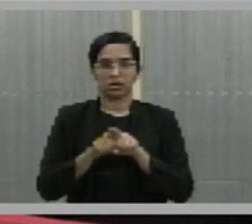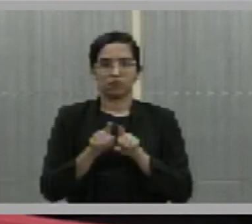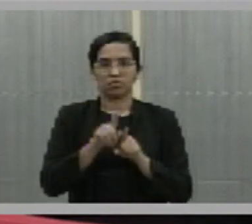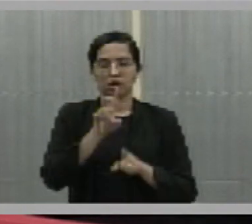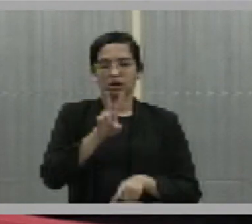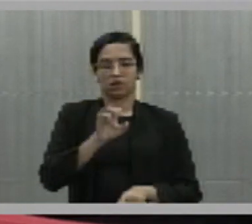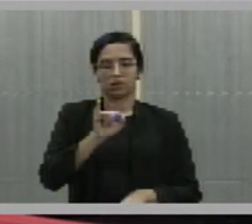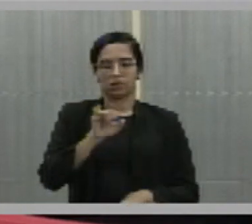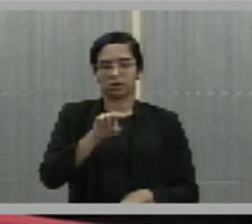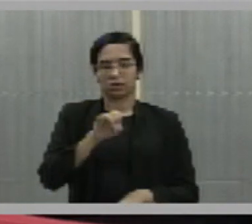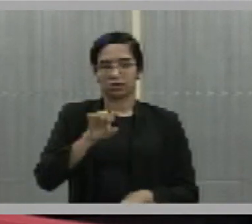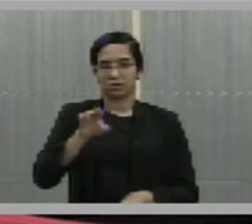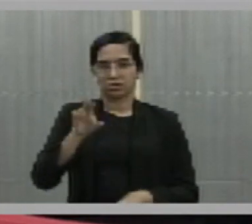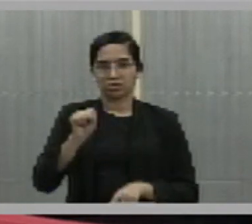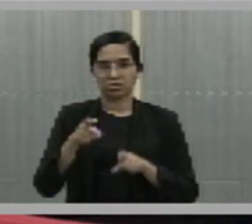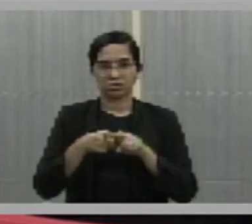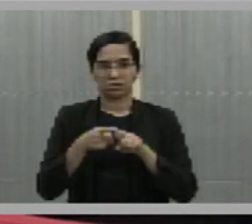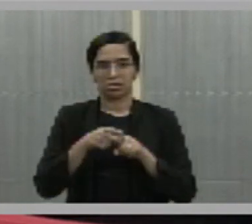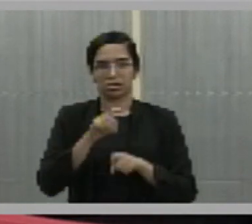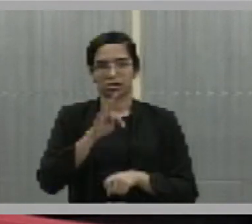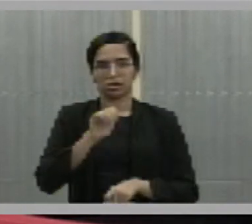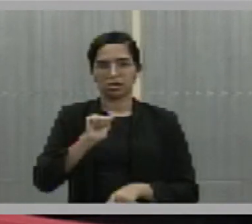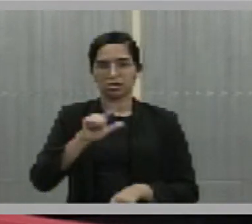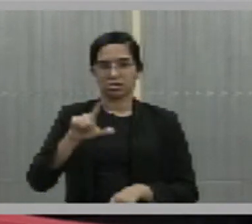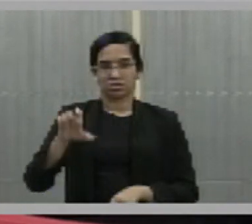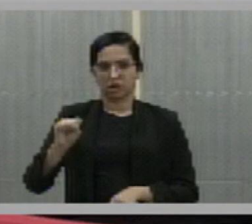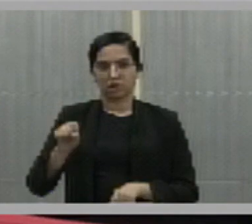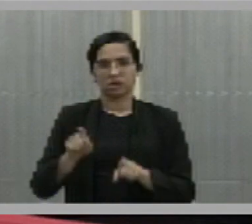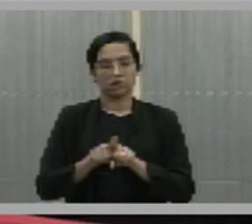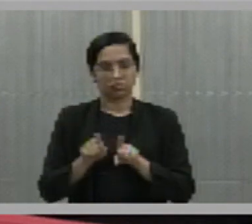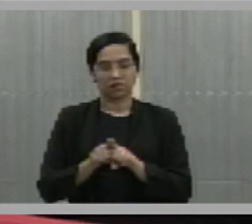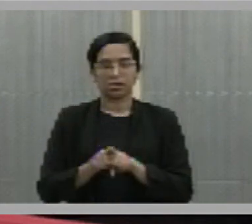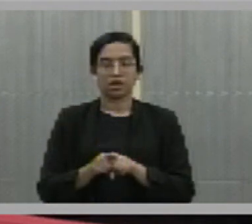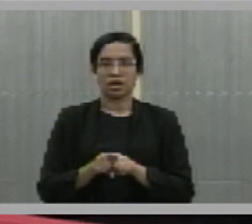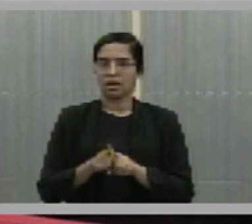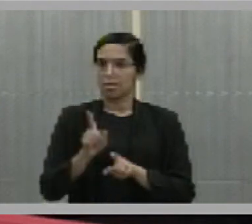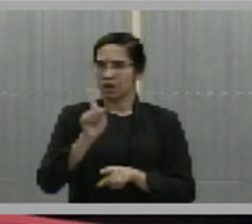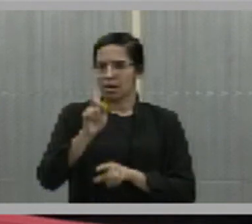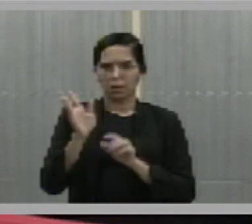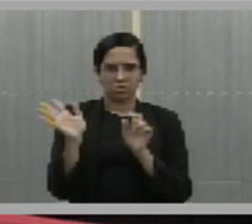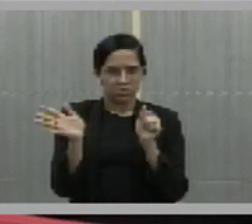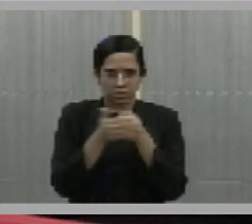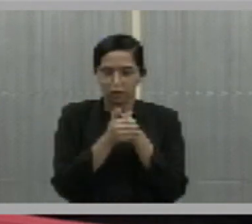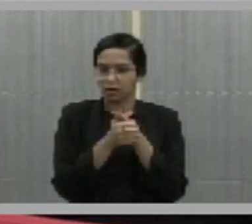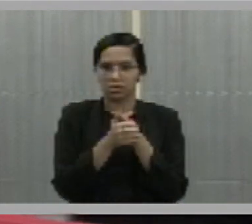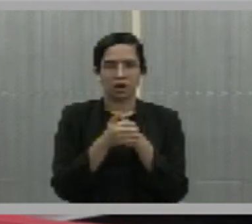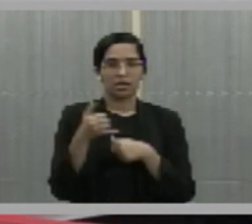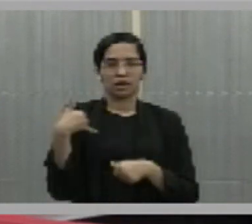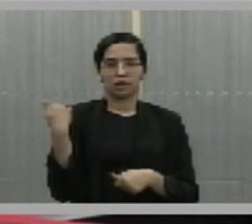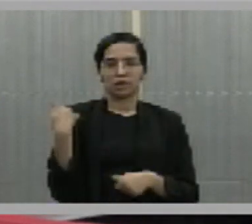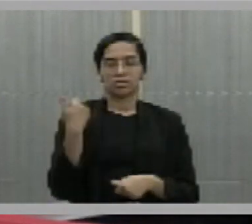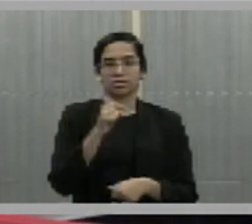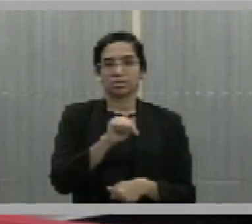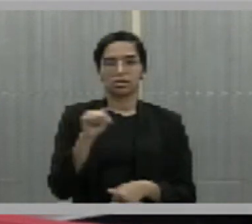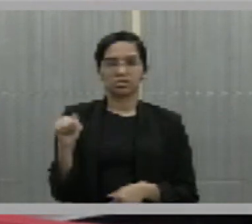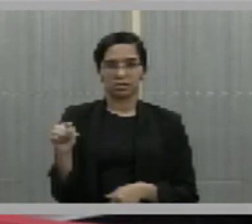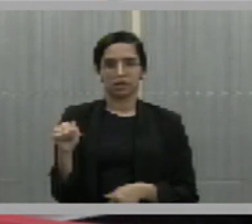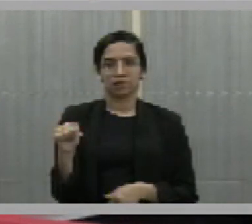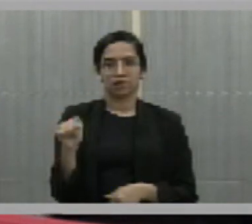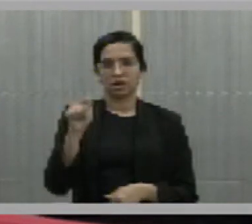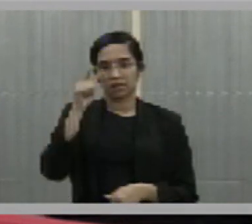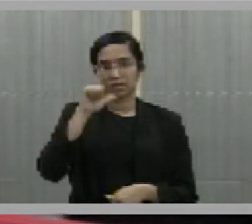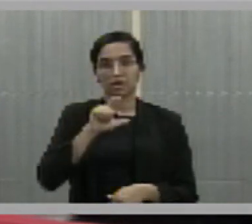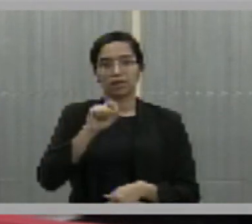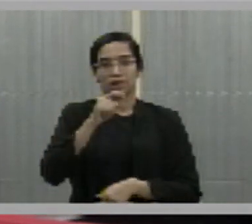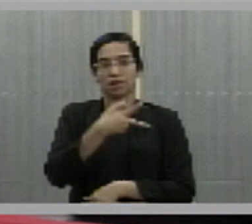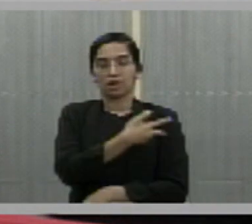médico, doutor Thales também, não escondeu o seu cartão de vacina aos 77 anos de idade. E quem aplicou